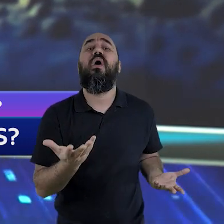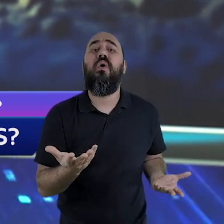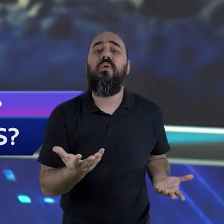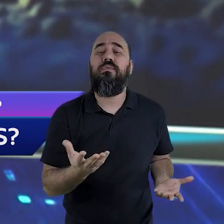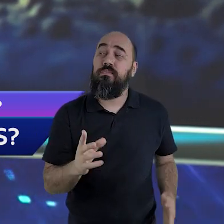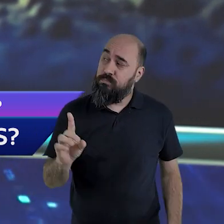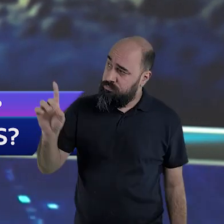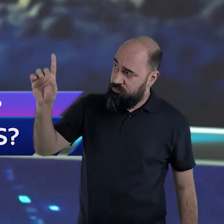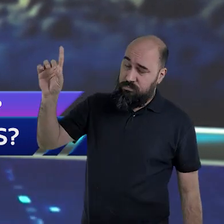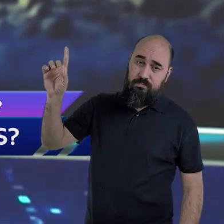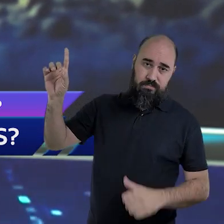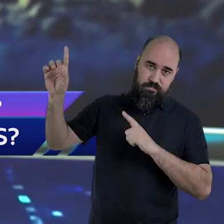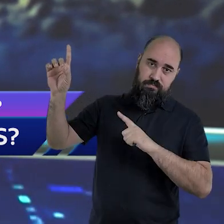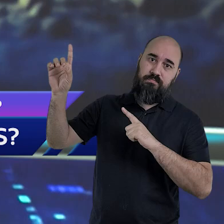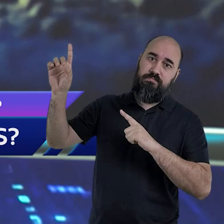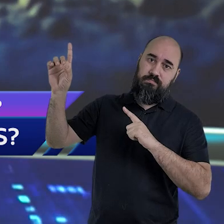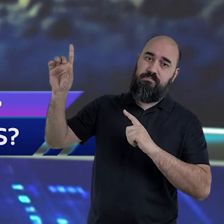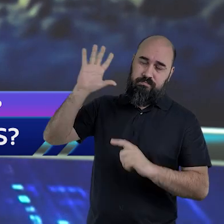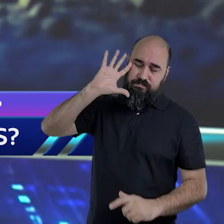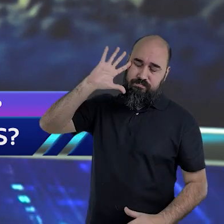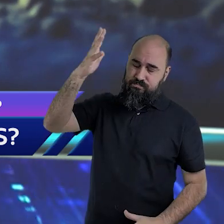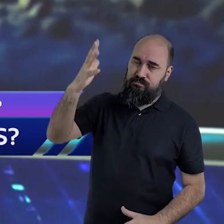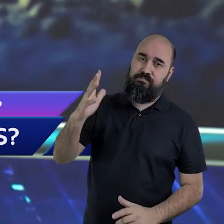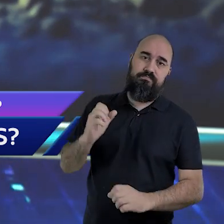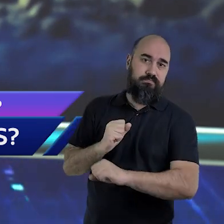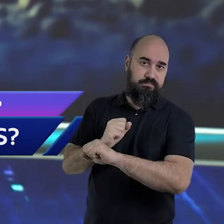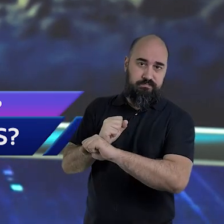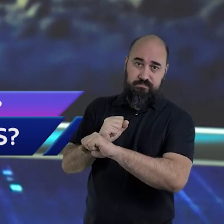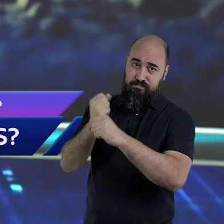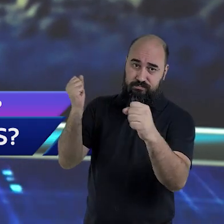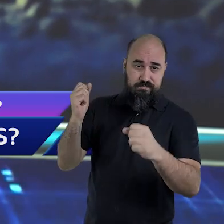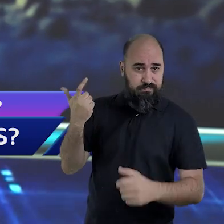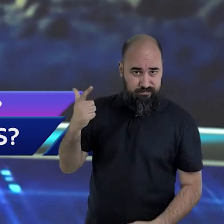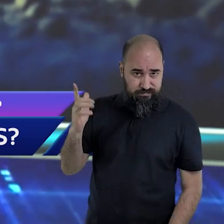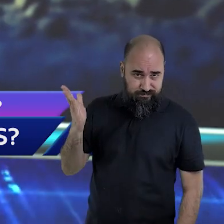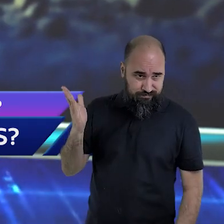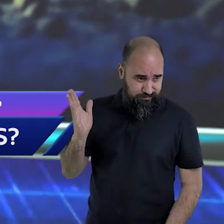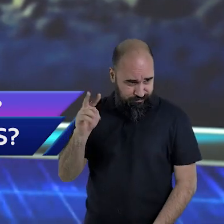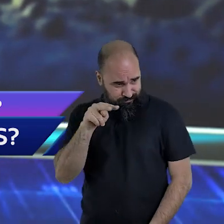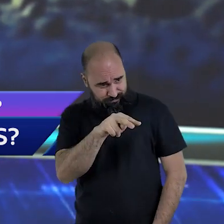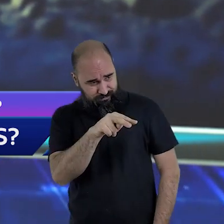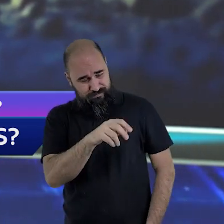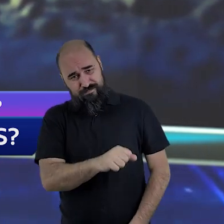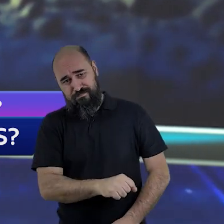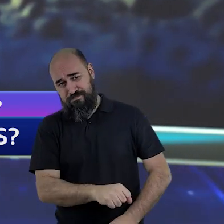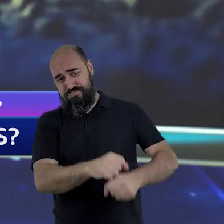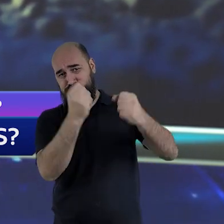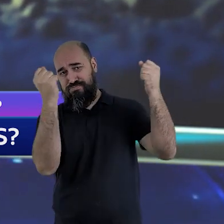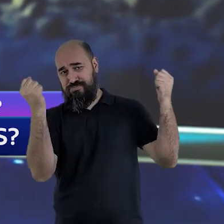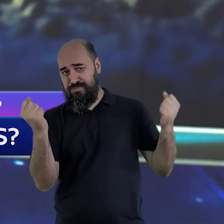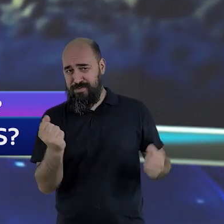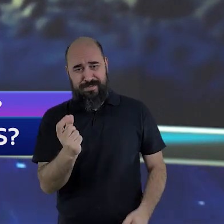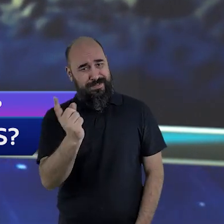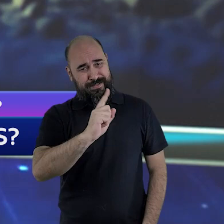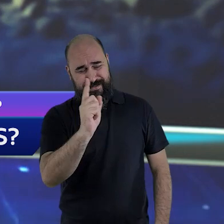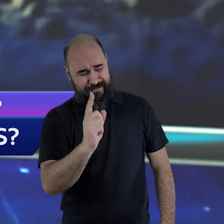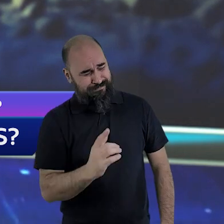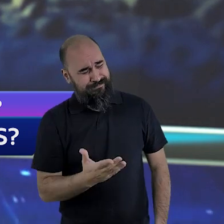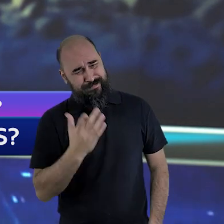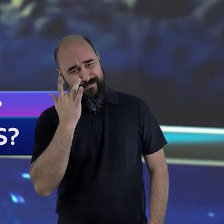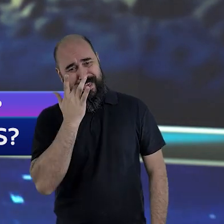Deus tem uma solução para tudo. Deus tem uma saída para qualquer dificuldade que você esteja